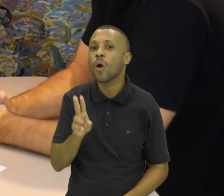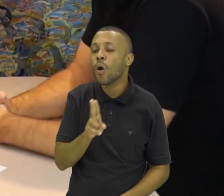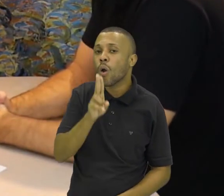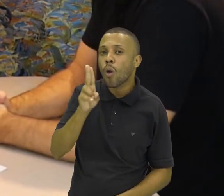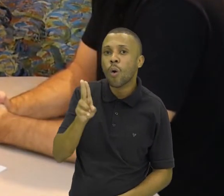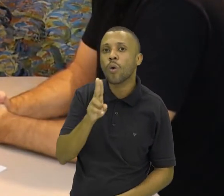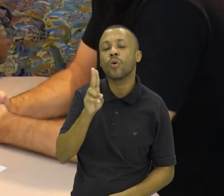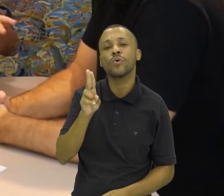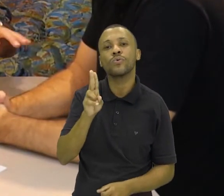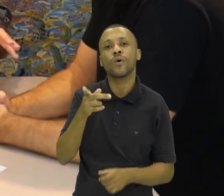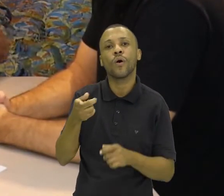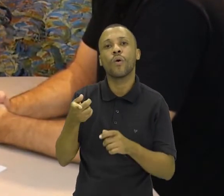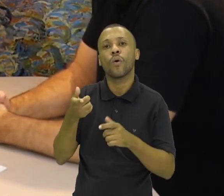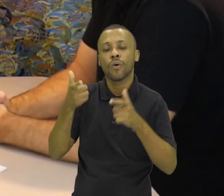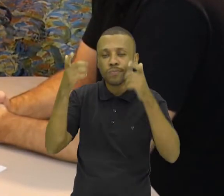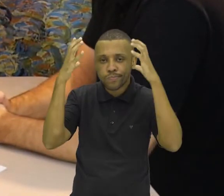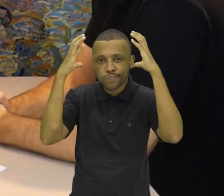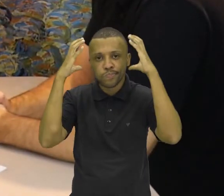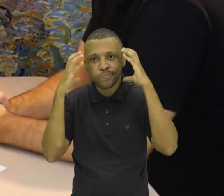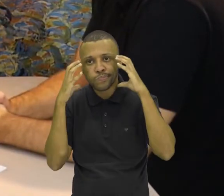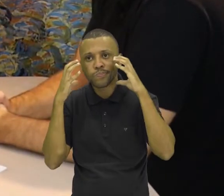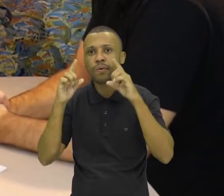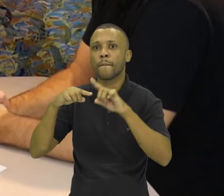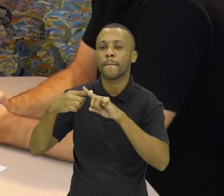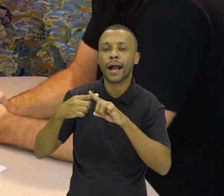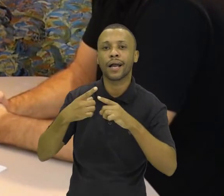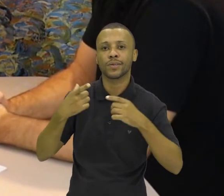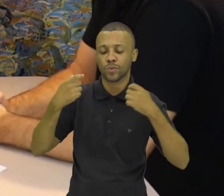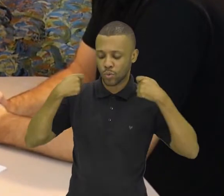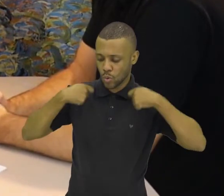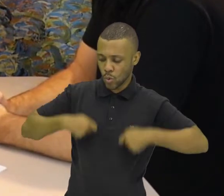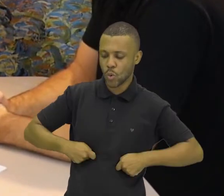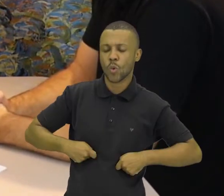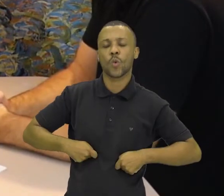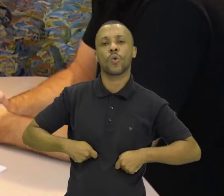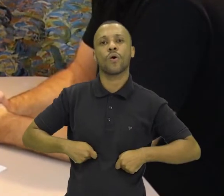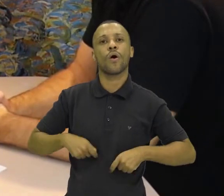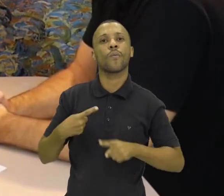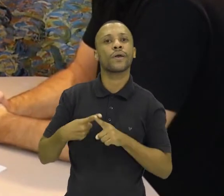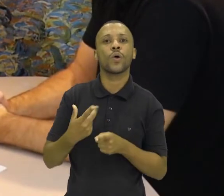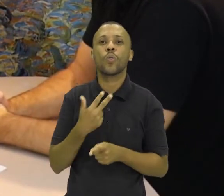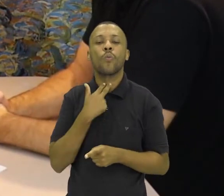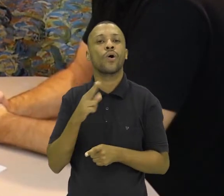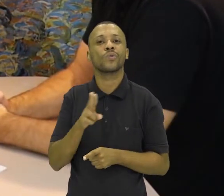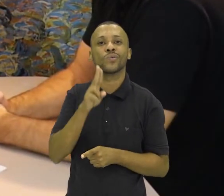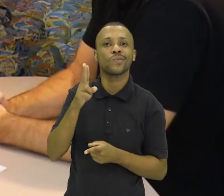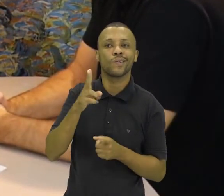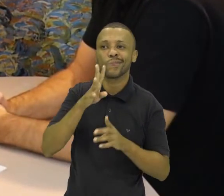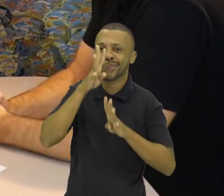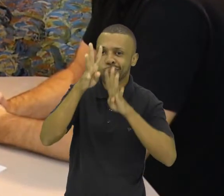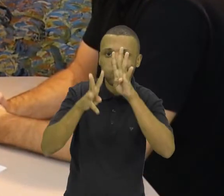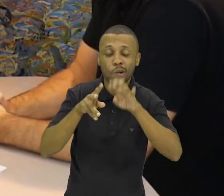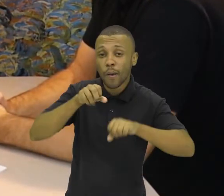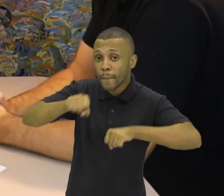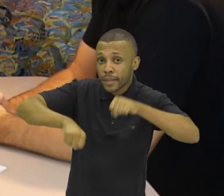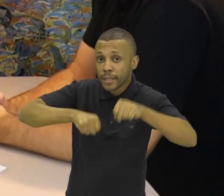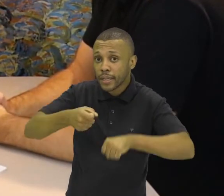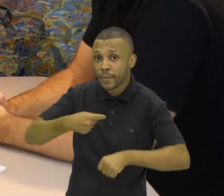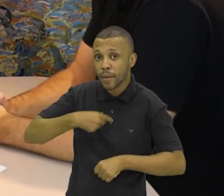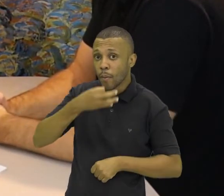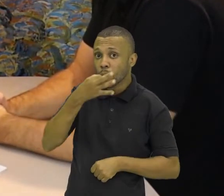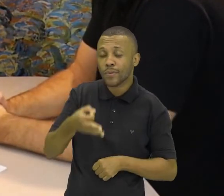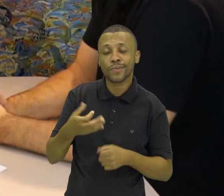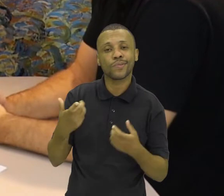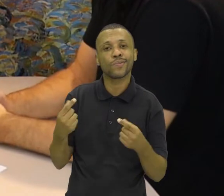Eu uso um trike, né, um equipamento de 3 rodas, né, porque eu não posso ficar sentado no selim da bicicleta. Tá? Então, bicicleta